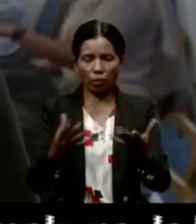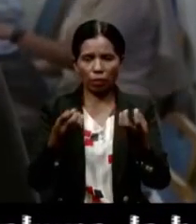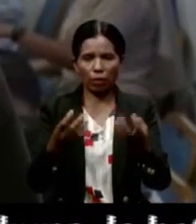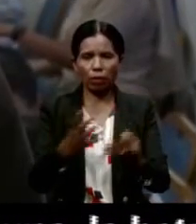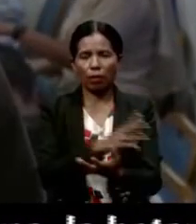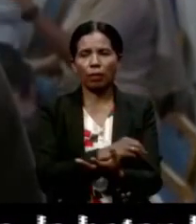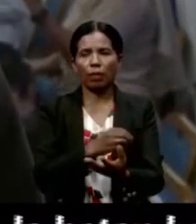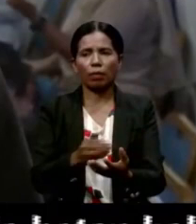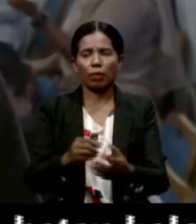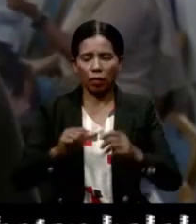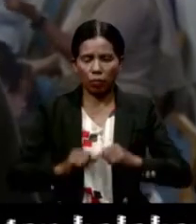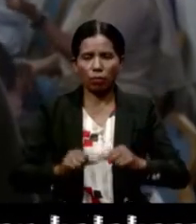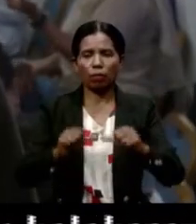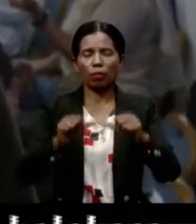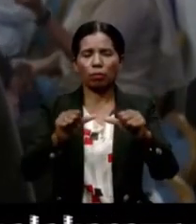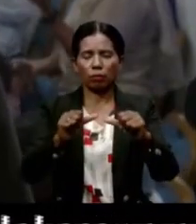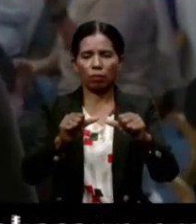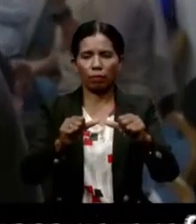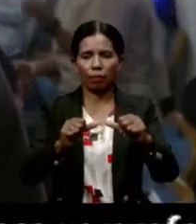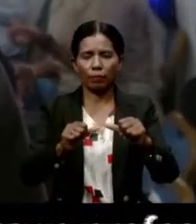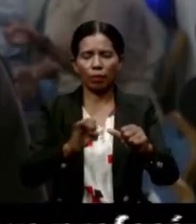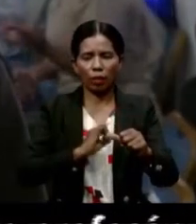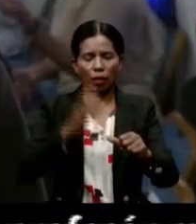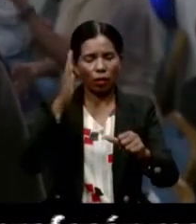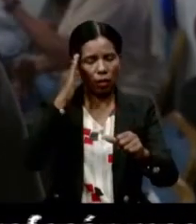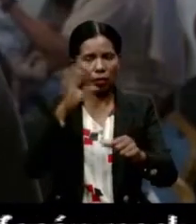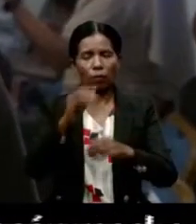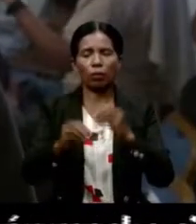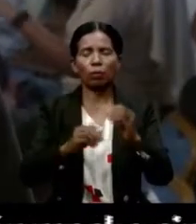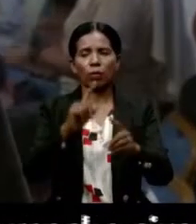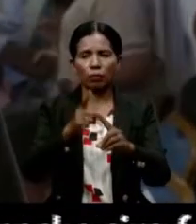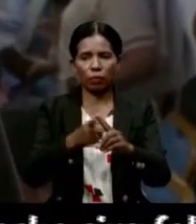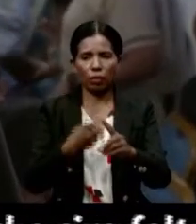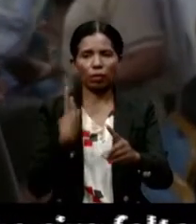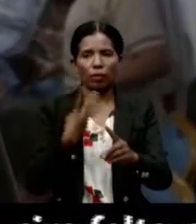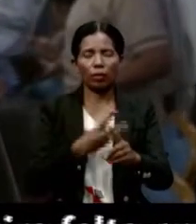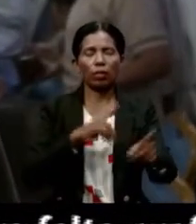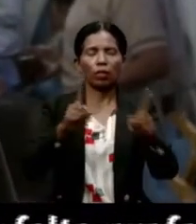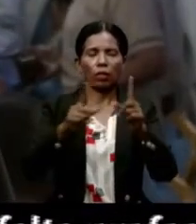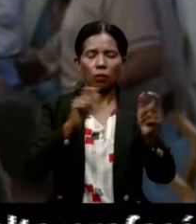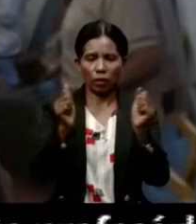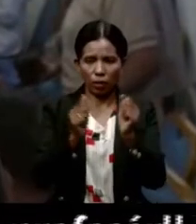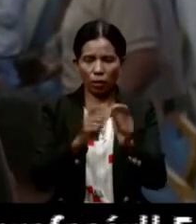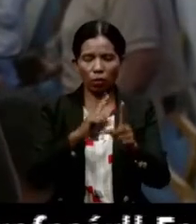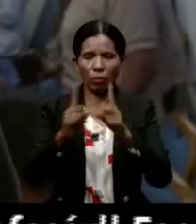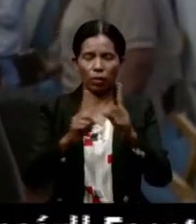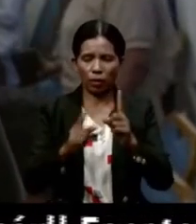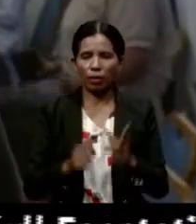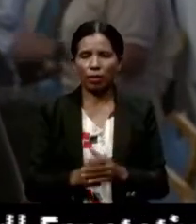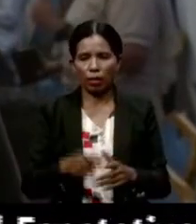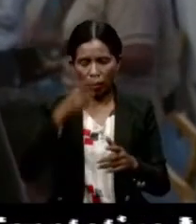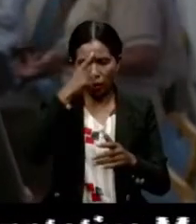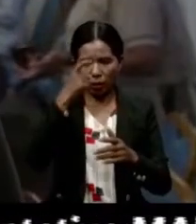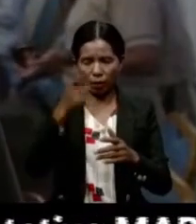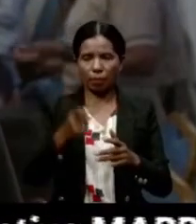A tua continuidade, né? Não é para propinas, para ser, né? Antes depois de ser qualidade. Também